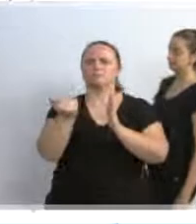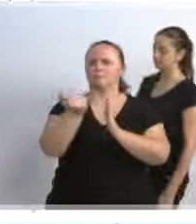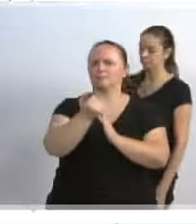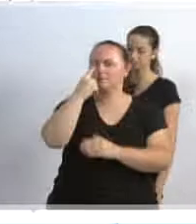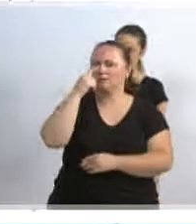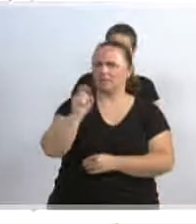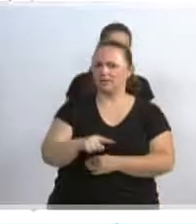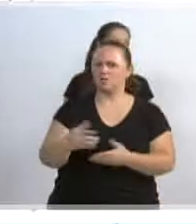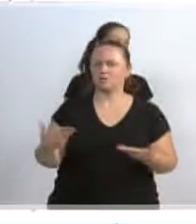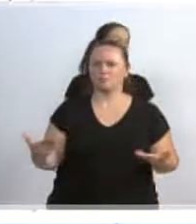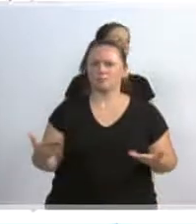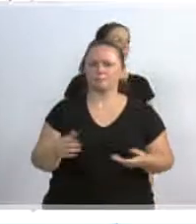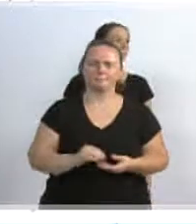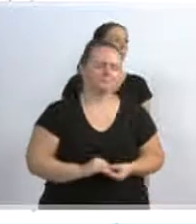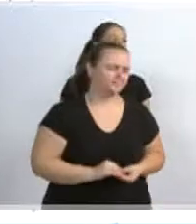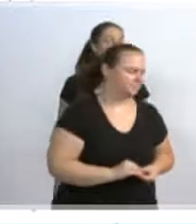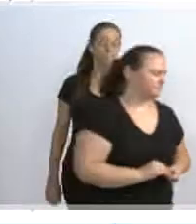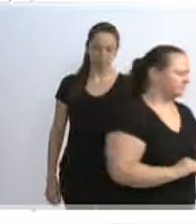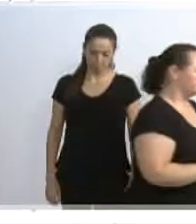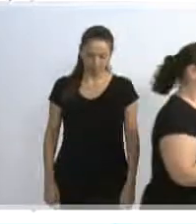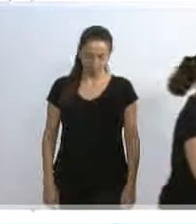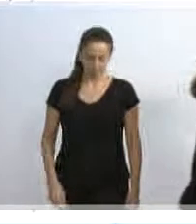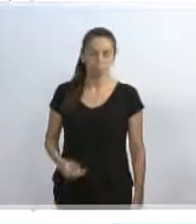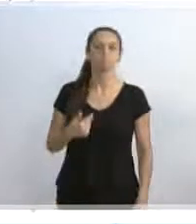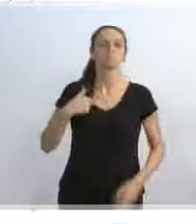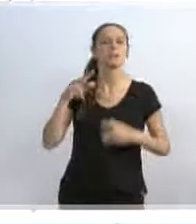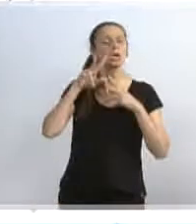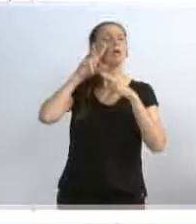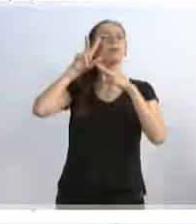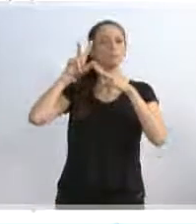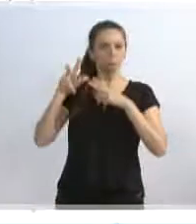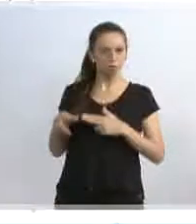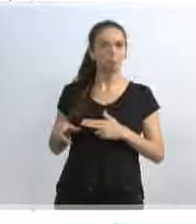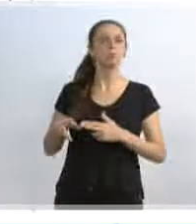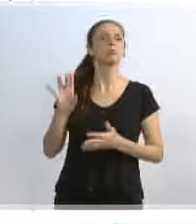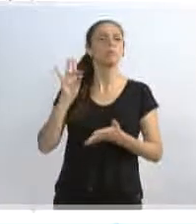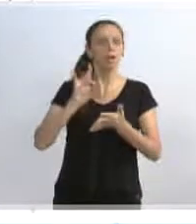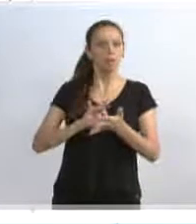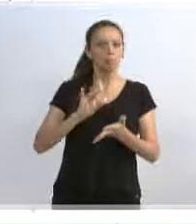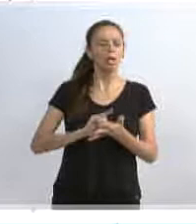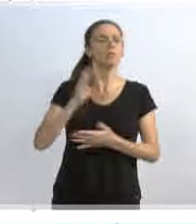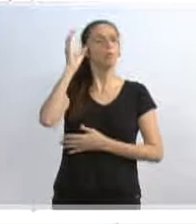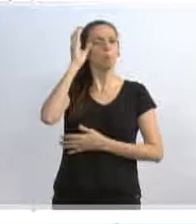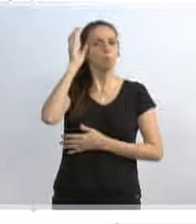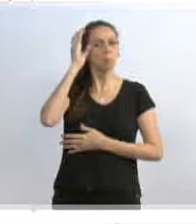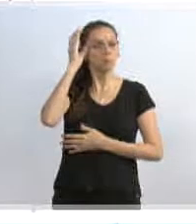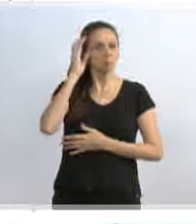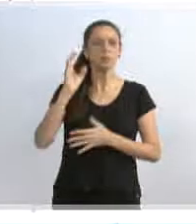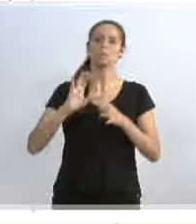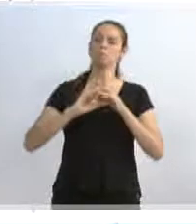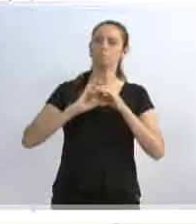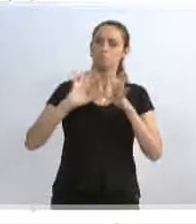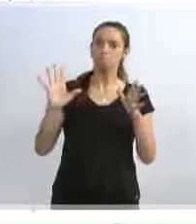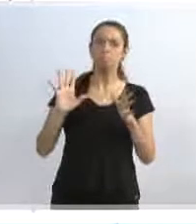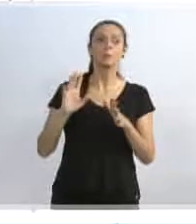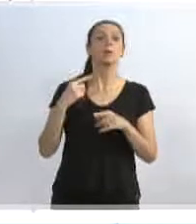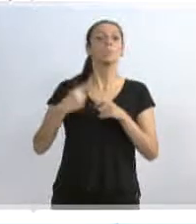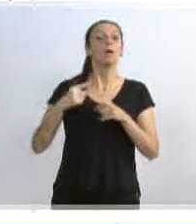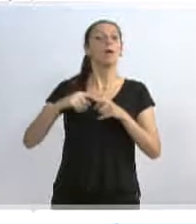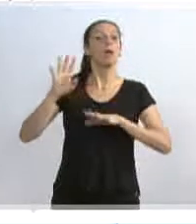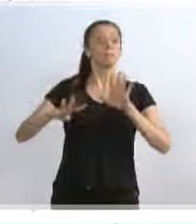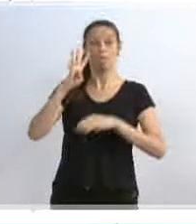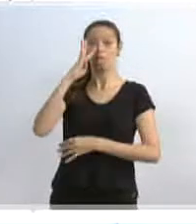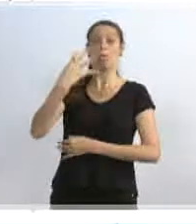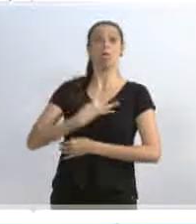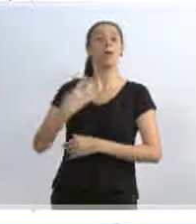tenho moral, cara limpa, para vir aqui dizer que eu durmo, viu, de cabeça sossegada, viu, vereador Jovino? Quando a gente atira pedra, a gente acusa alguém, a gente tem